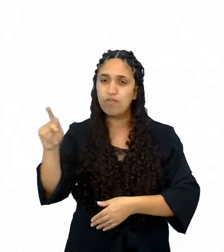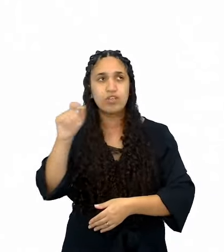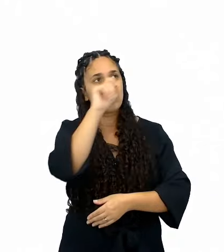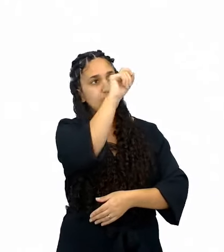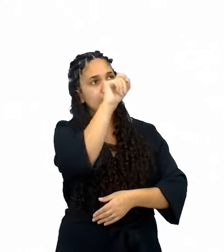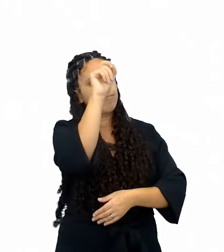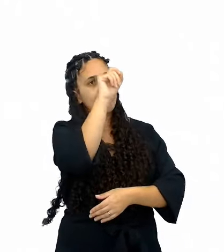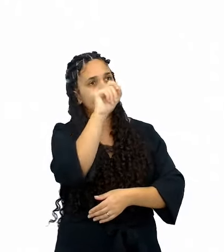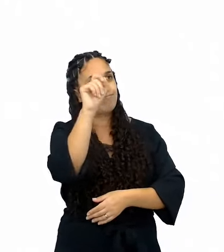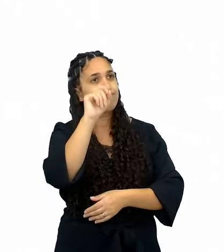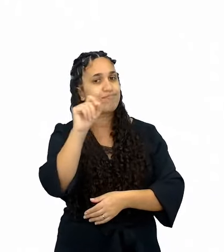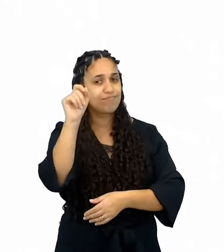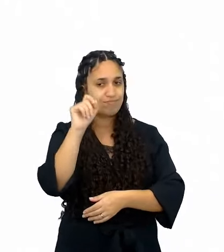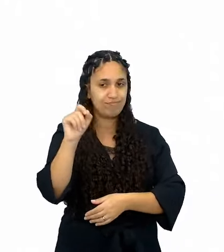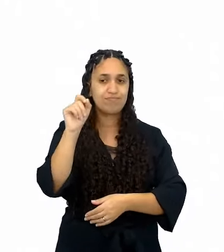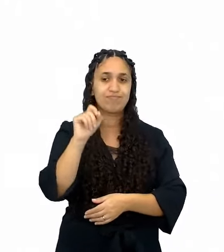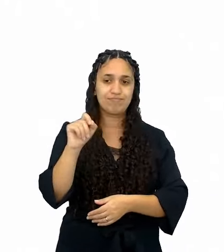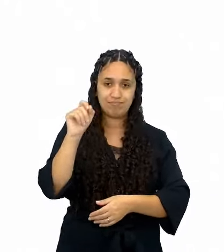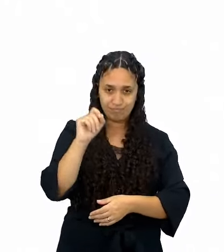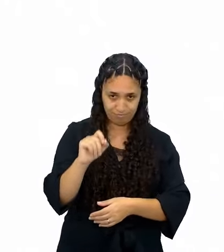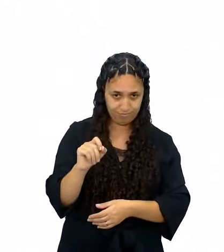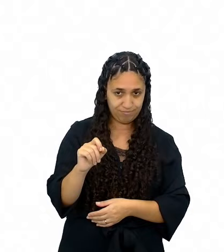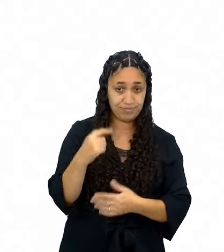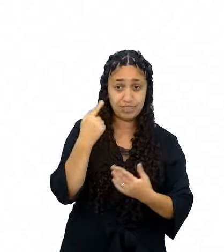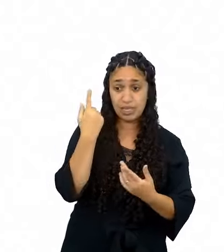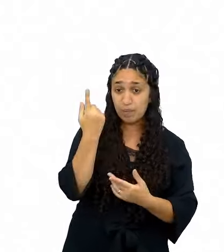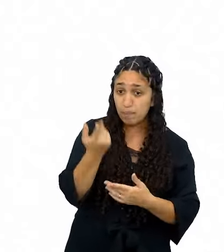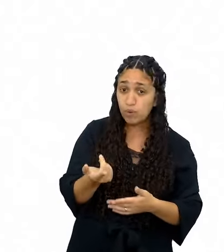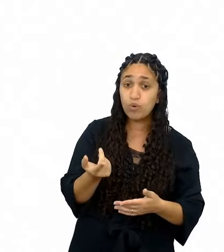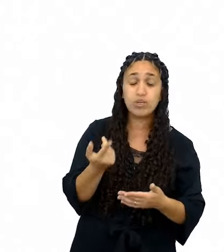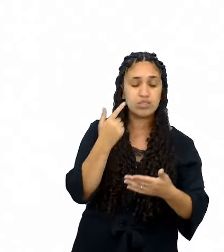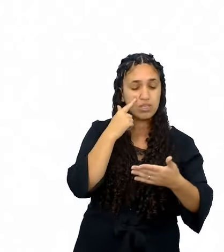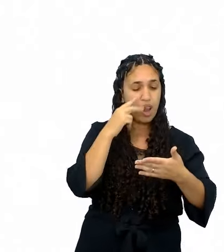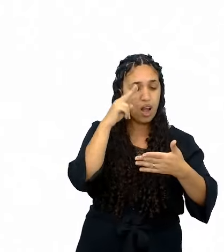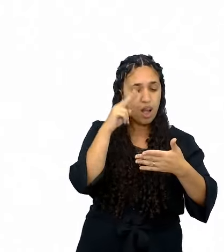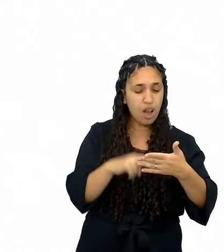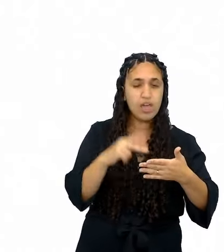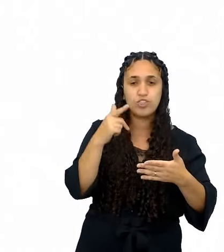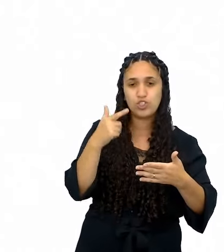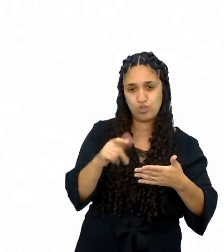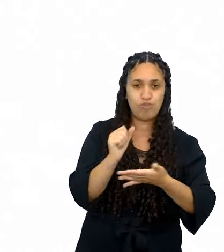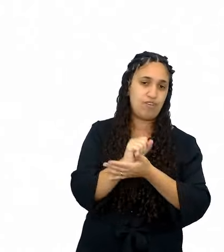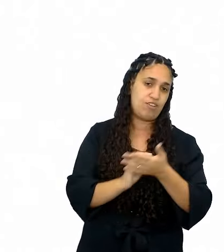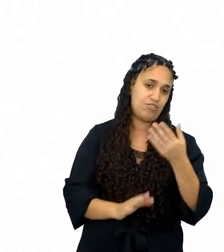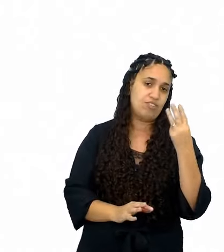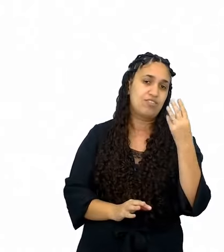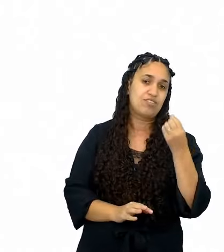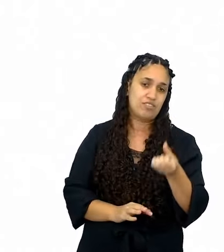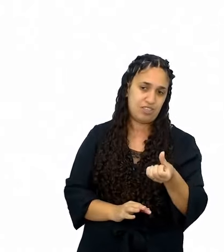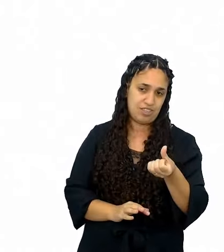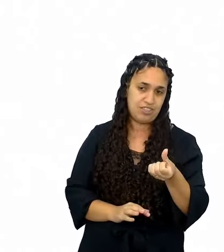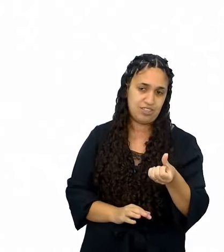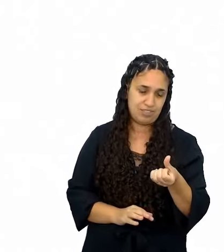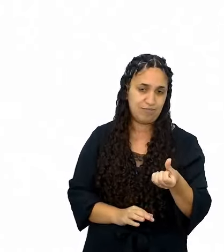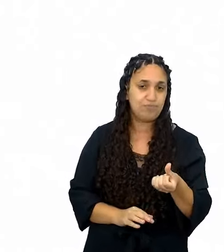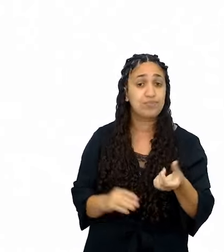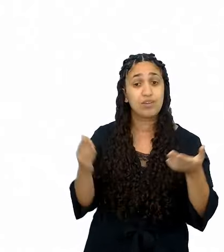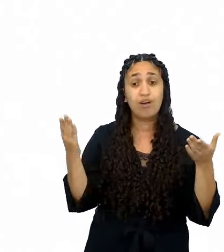6. Então, agora, gente, vamos encaminhar para o terceiro e último momento desse nosso